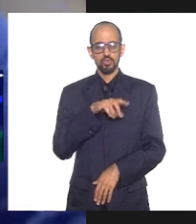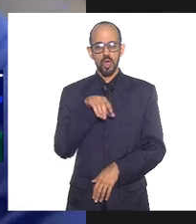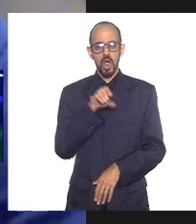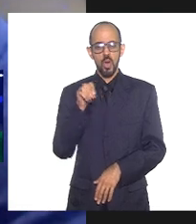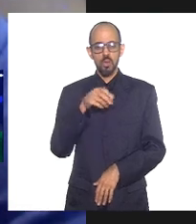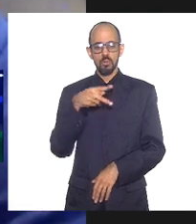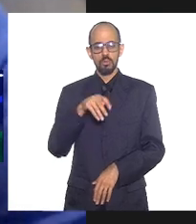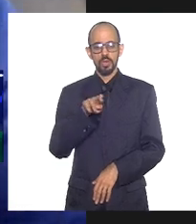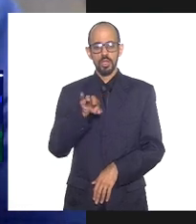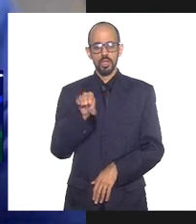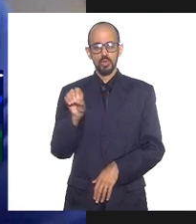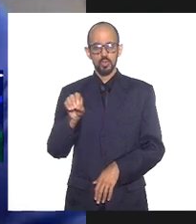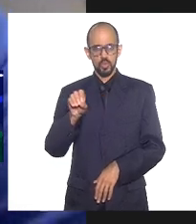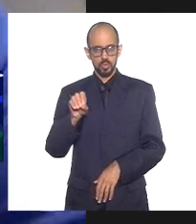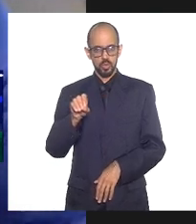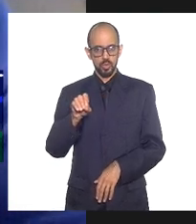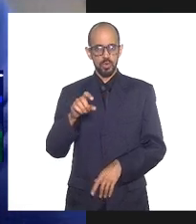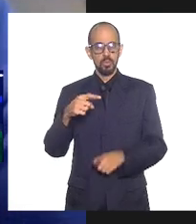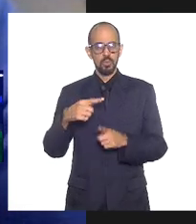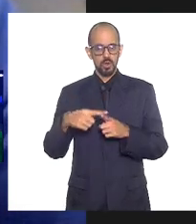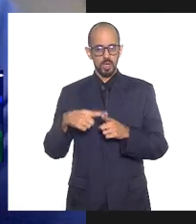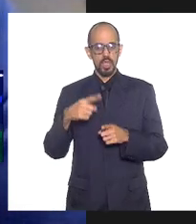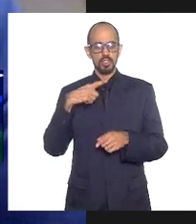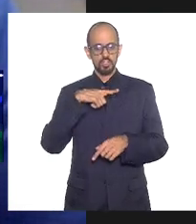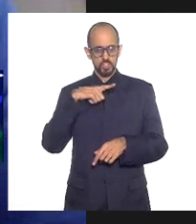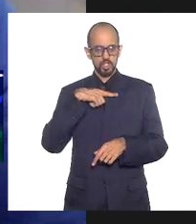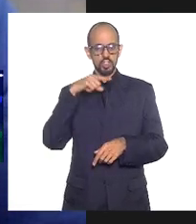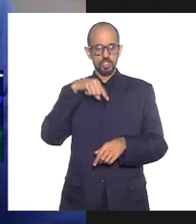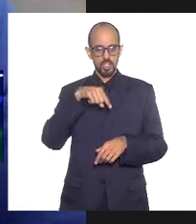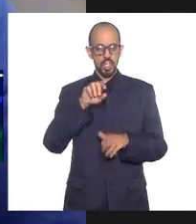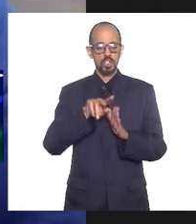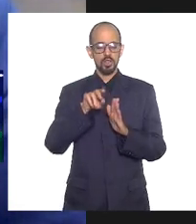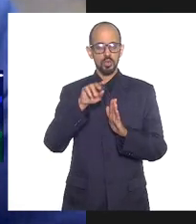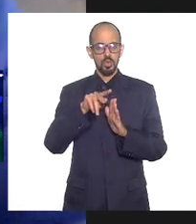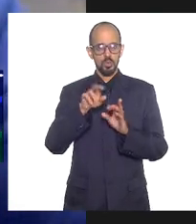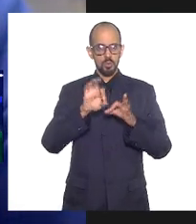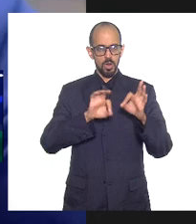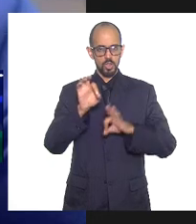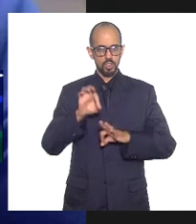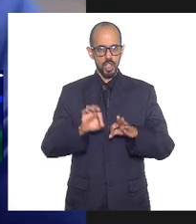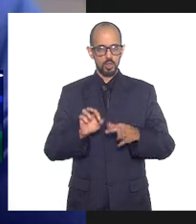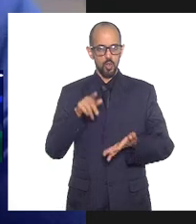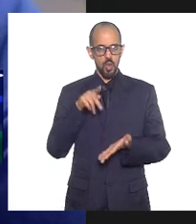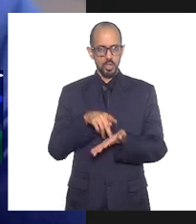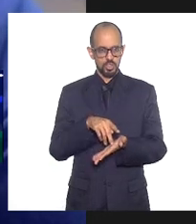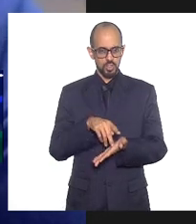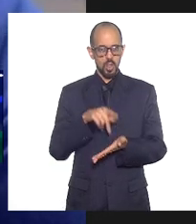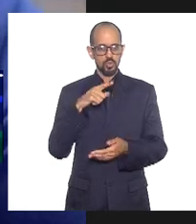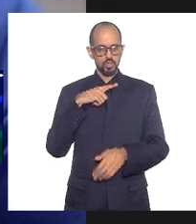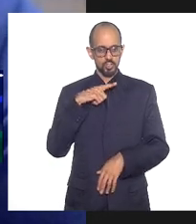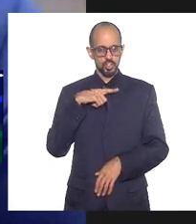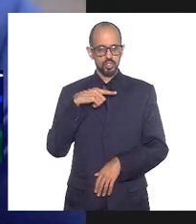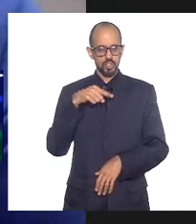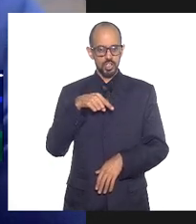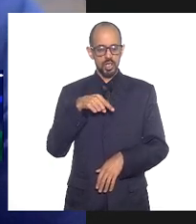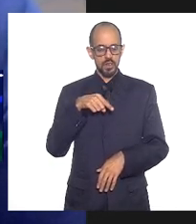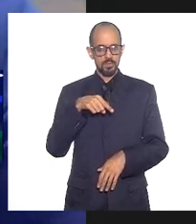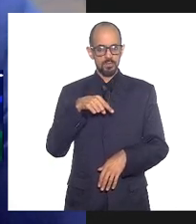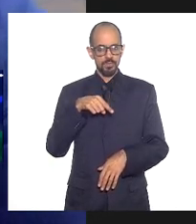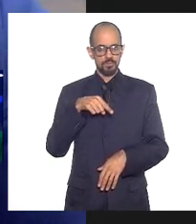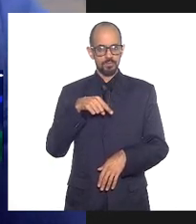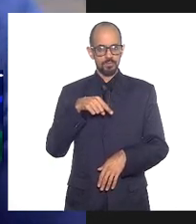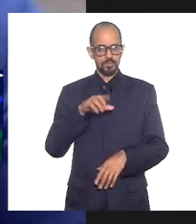porque havia ali o condicionamento do projeto original apresentado pela deputada Mônica Francisco,